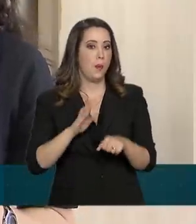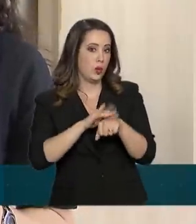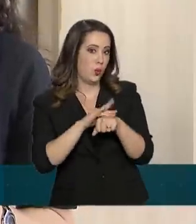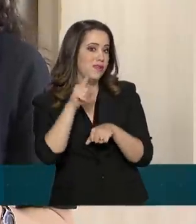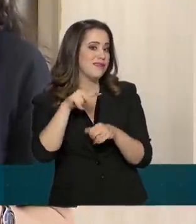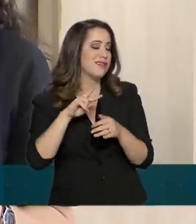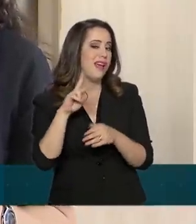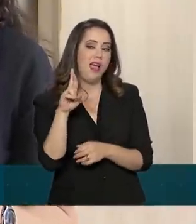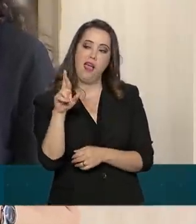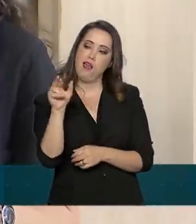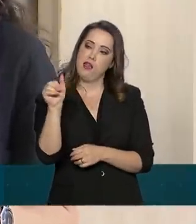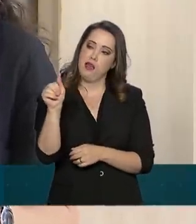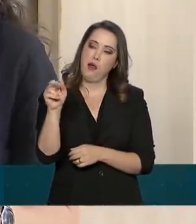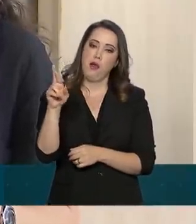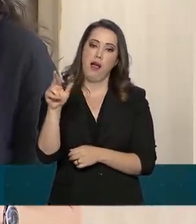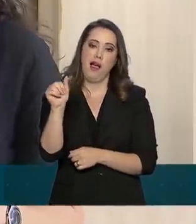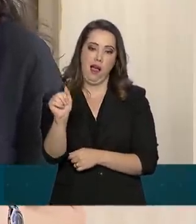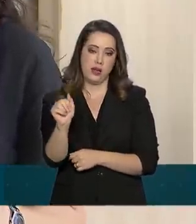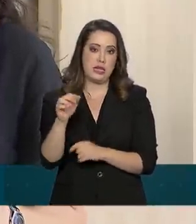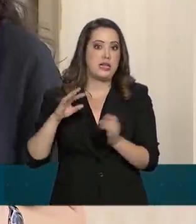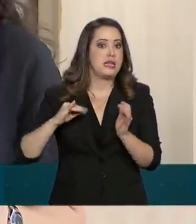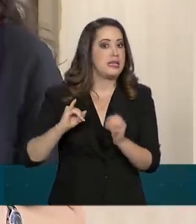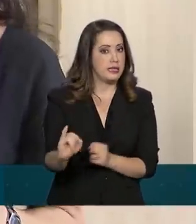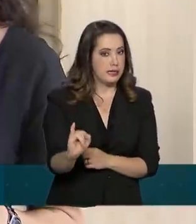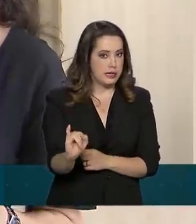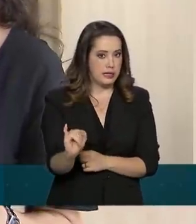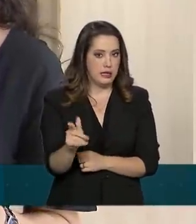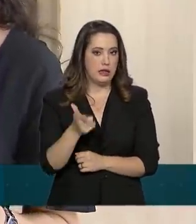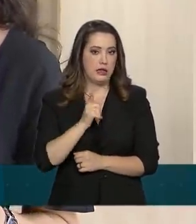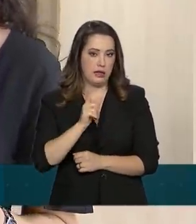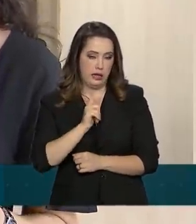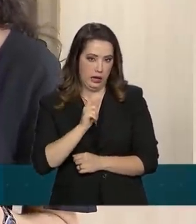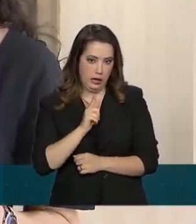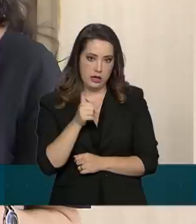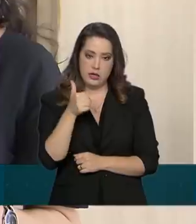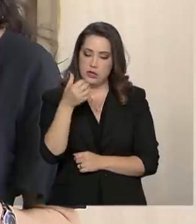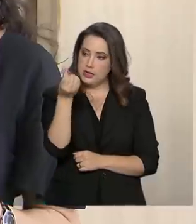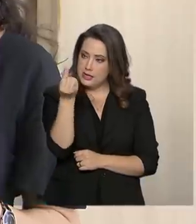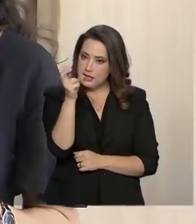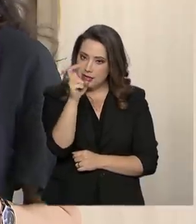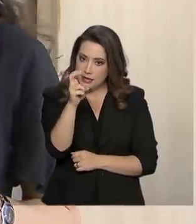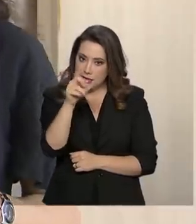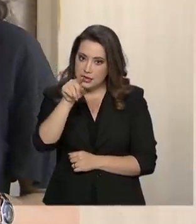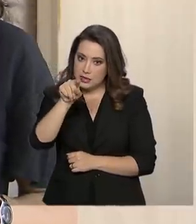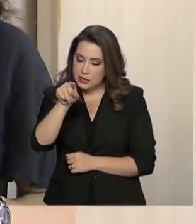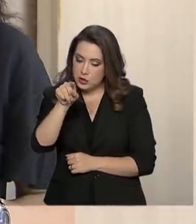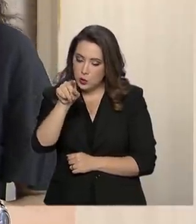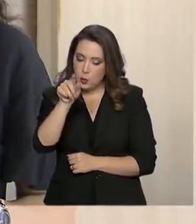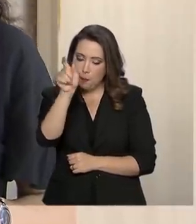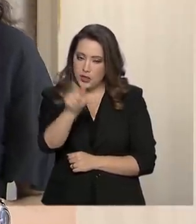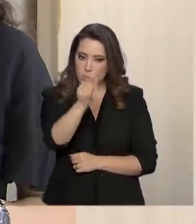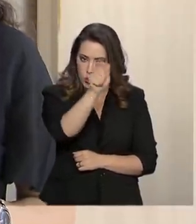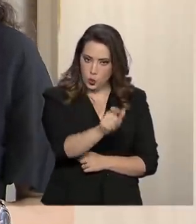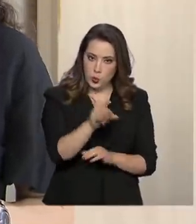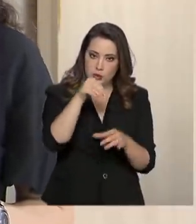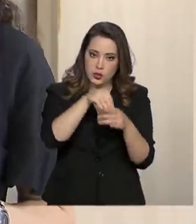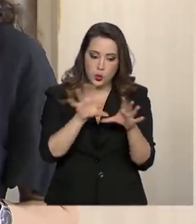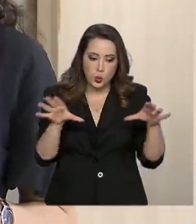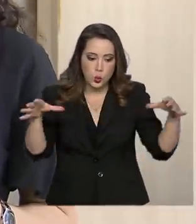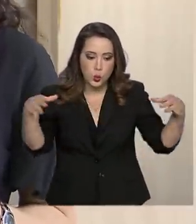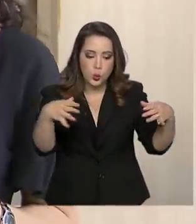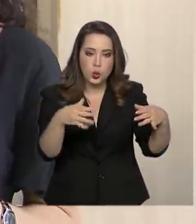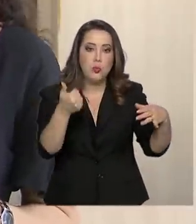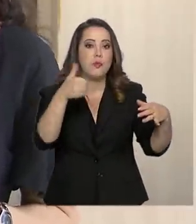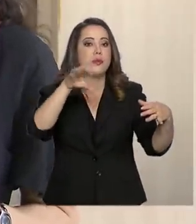quando afeta até 65 pessoas em cada grupo de 100 mil indivíduos não tem cura e as opções